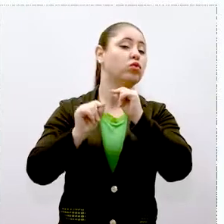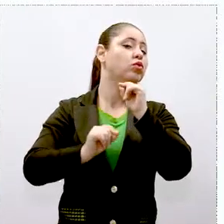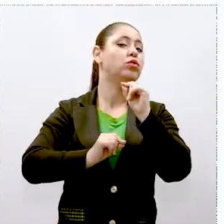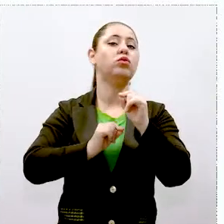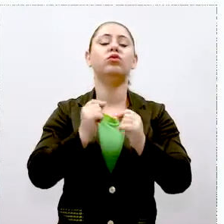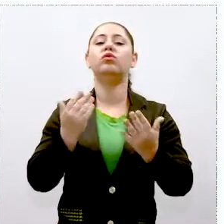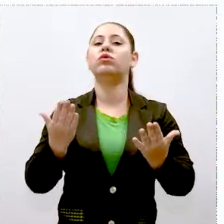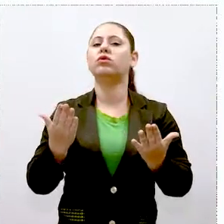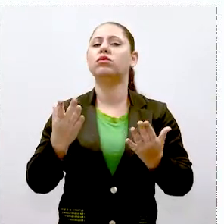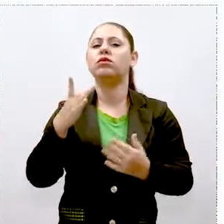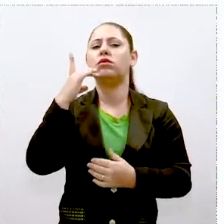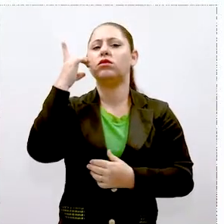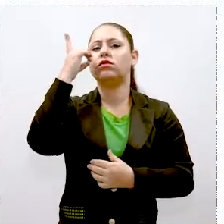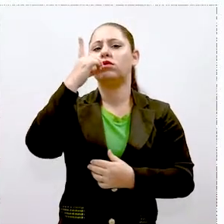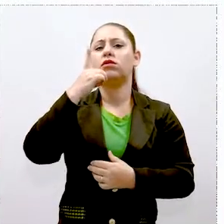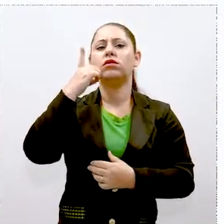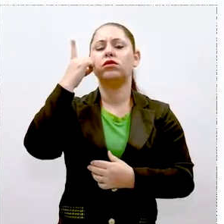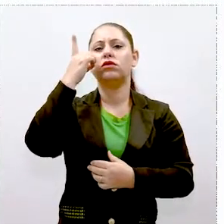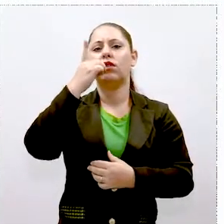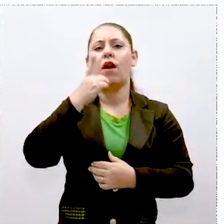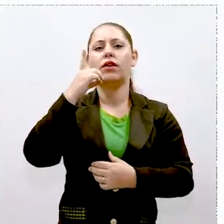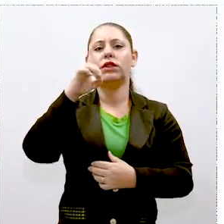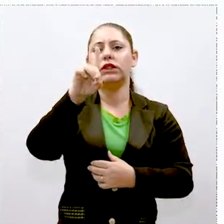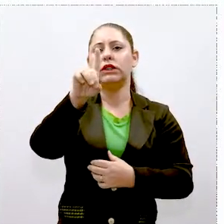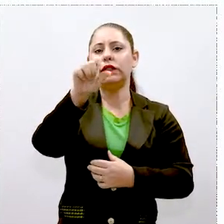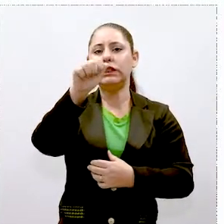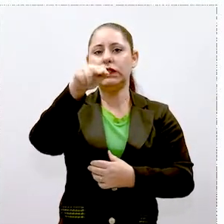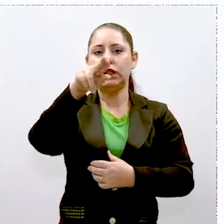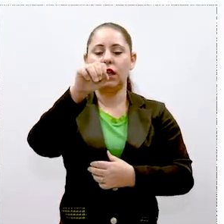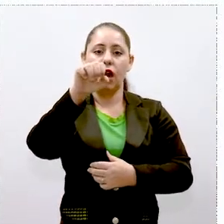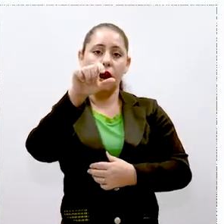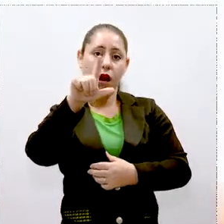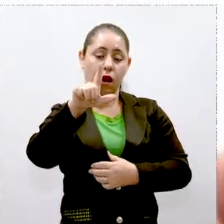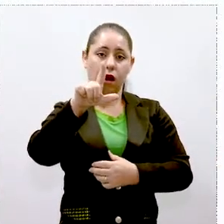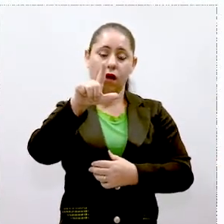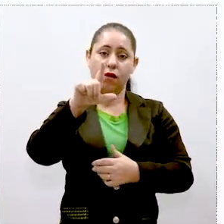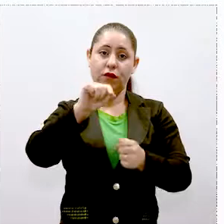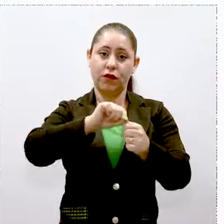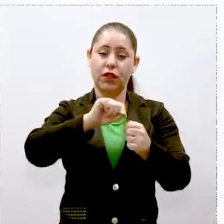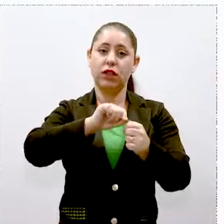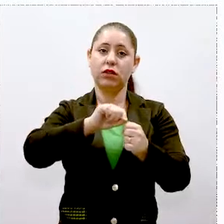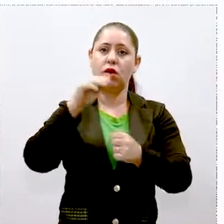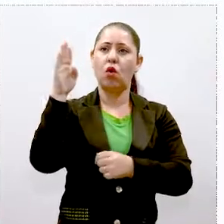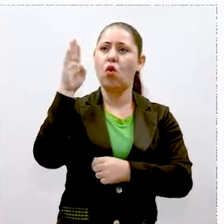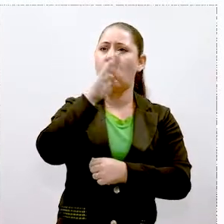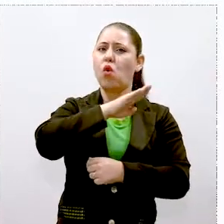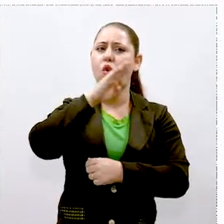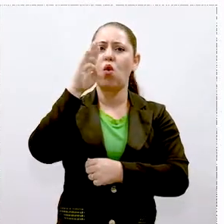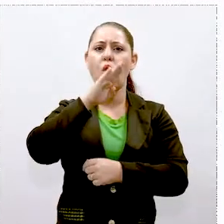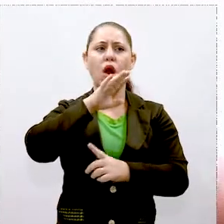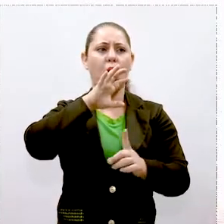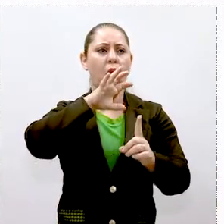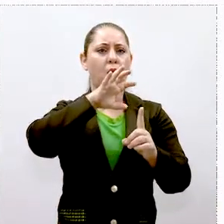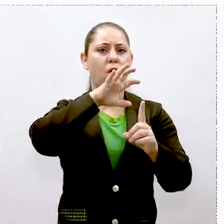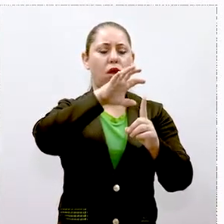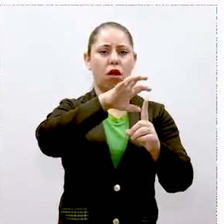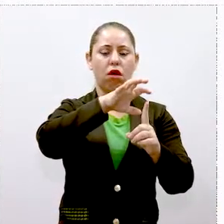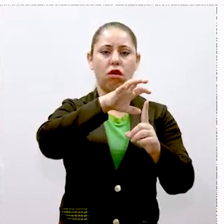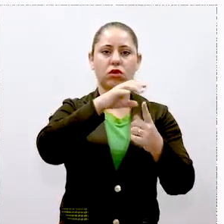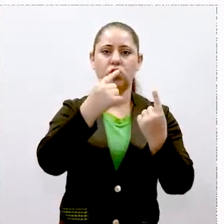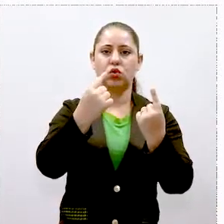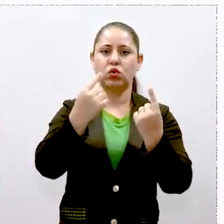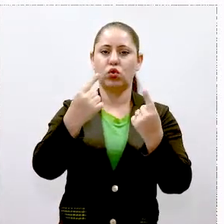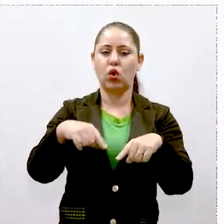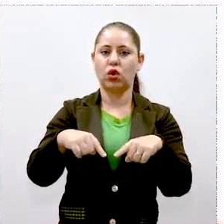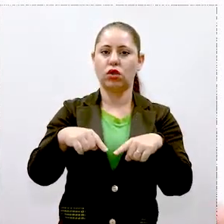que o que o deputado Daniel Silveira fez foi muito grave. É um